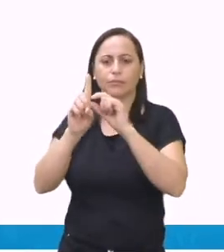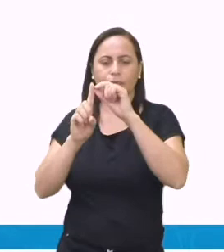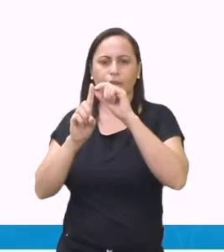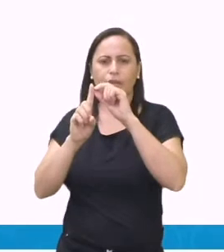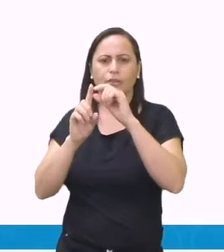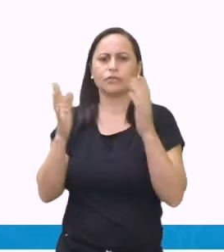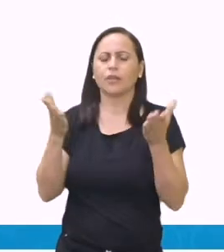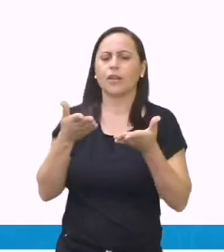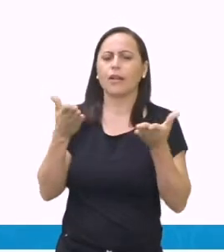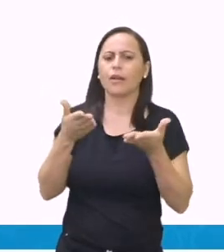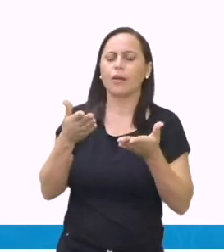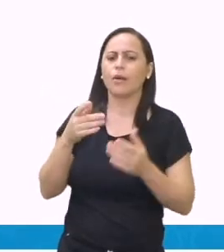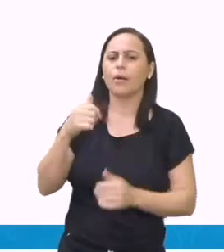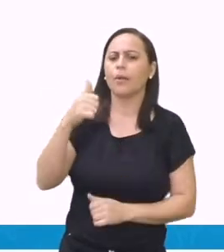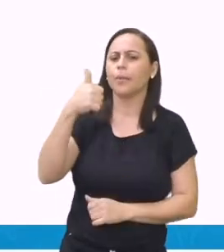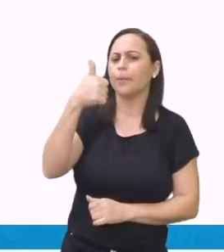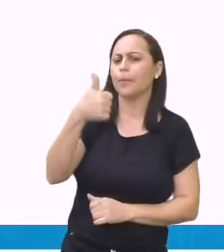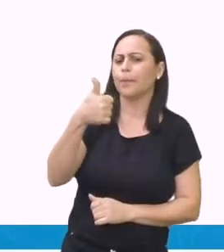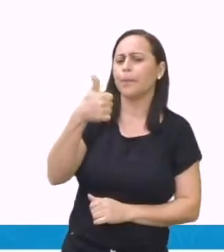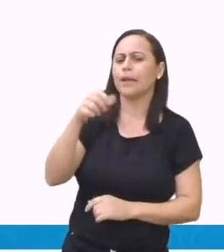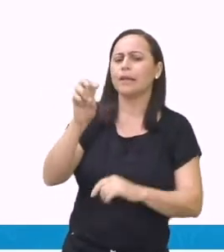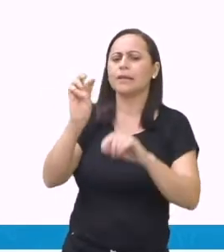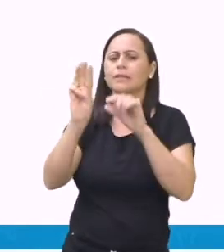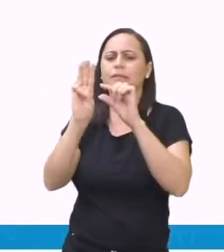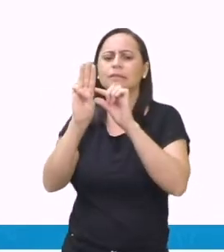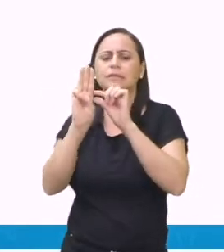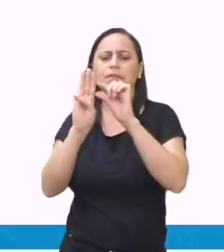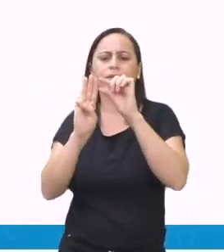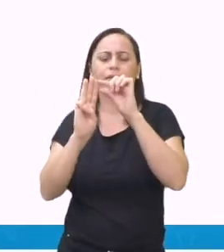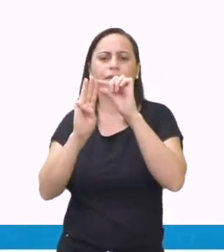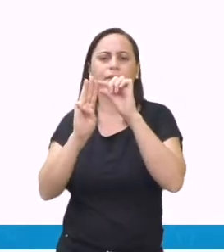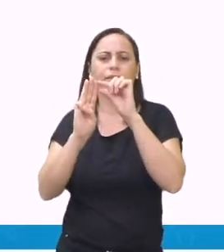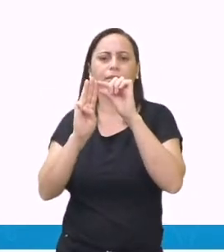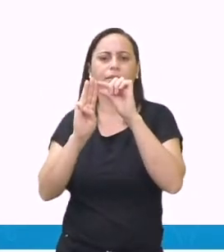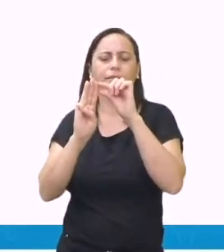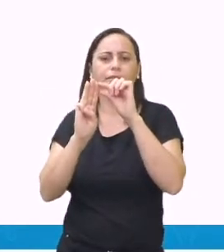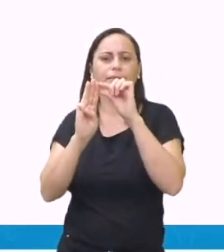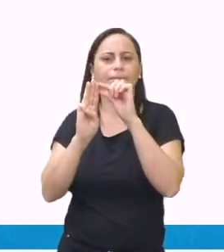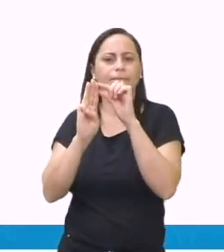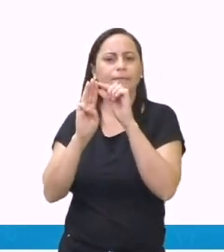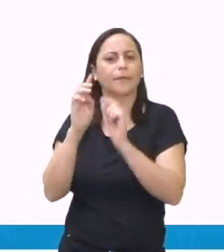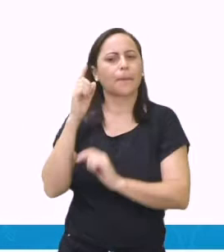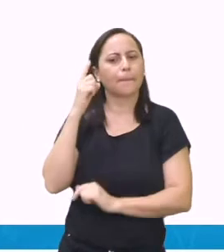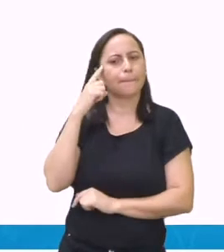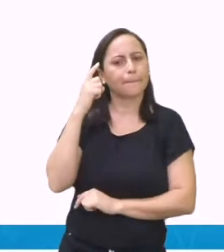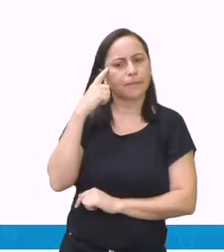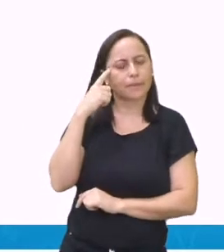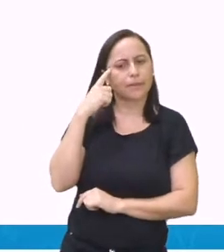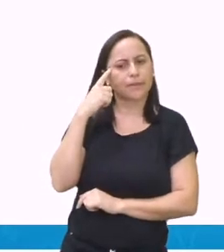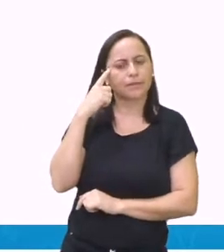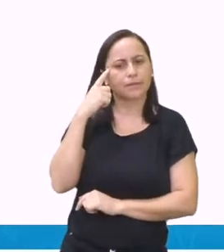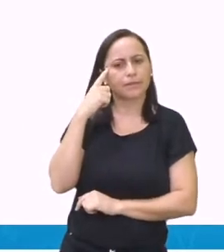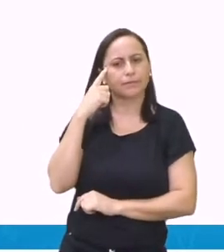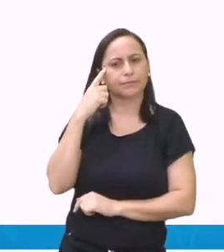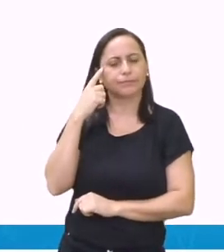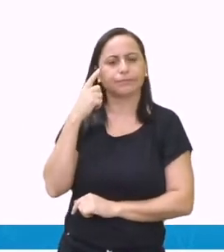E agora, uma centena. Olha o nome, centena. Uma